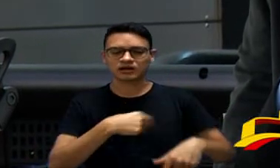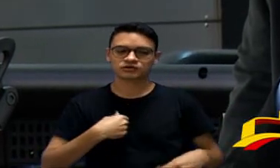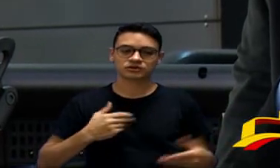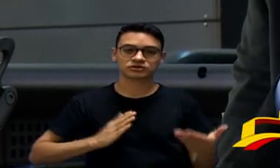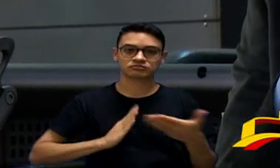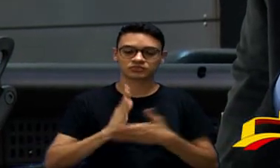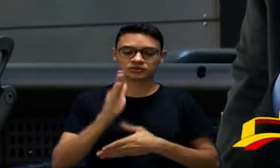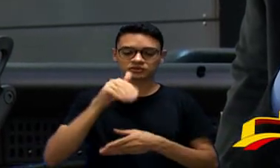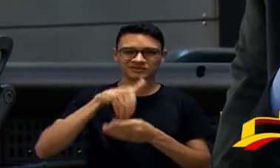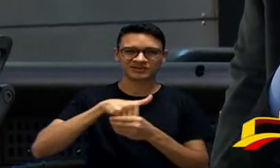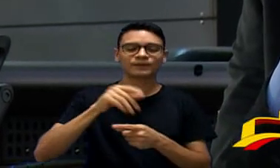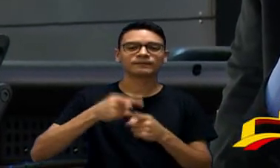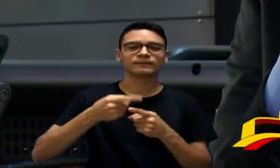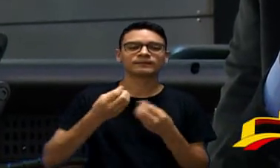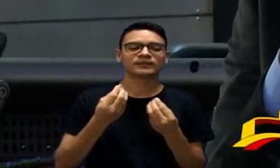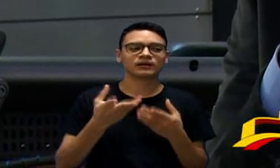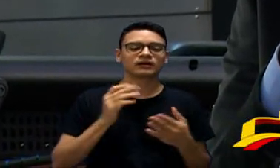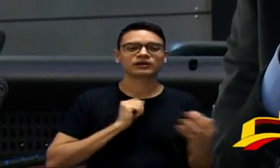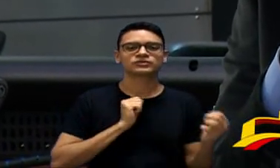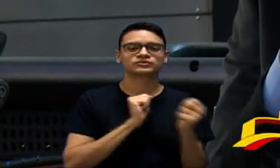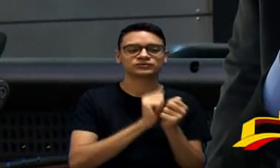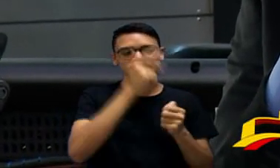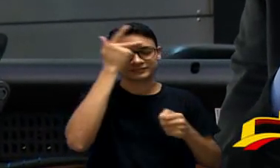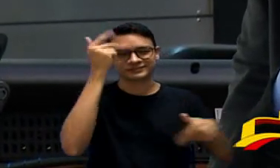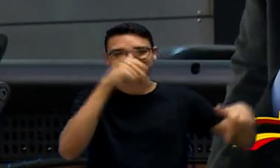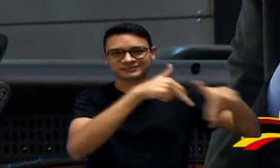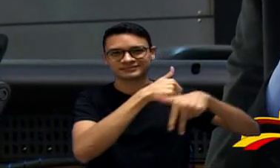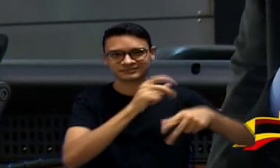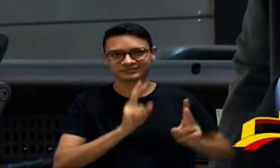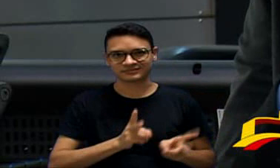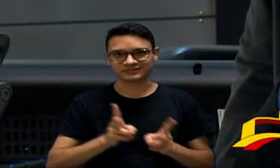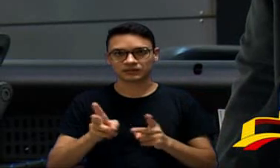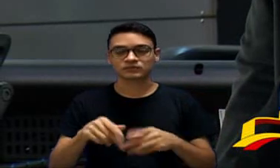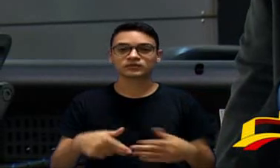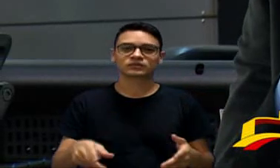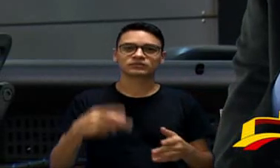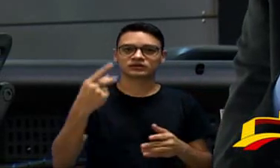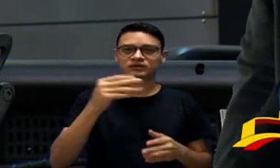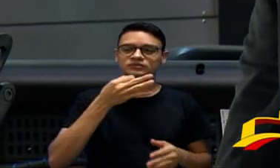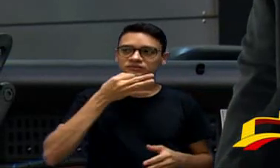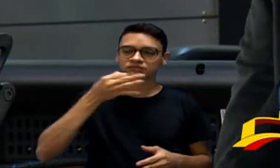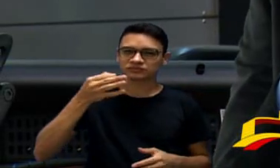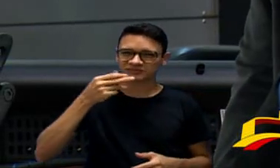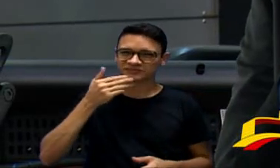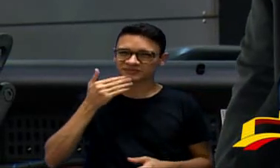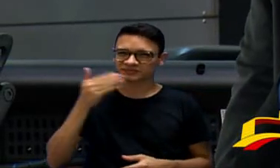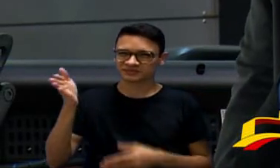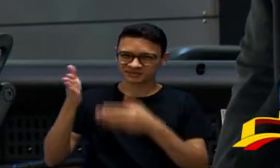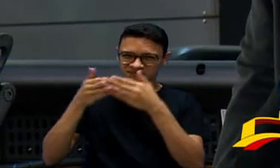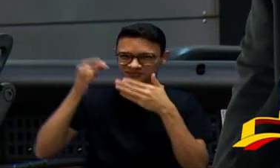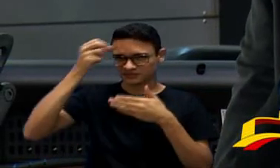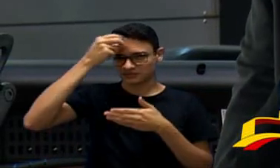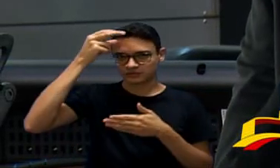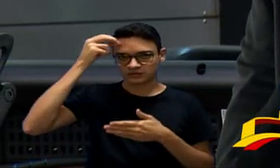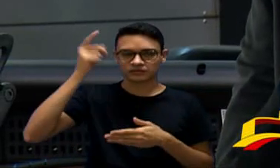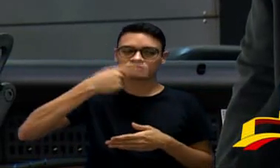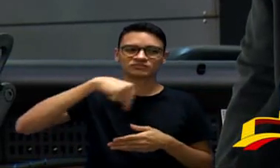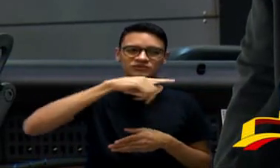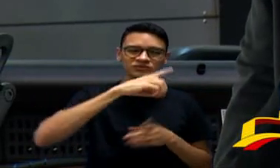né, Vitão? Obrigado. É o seguinte, sobre esse seu requerimento, esse é um problema que todos nós